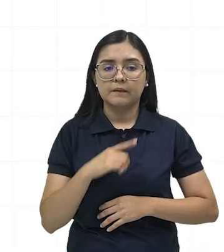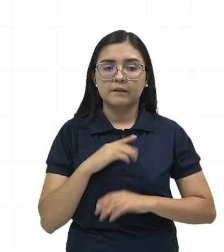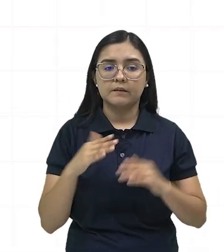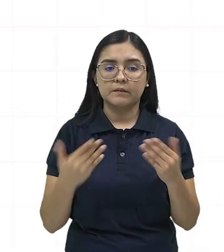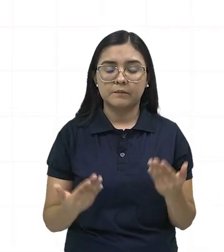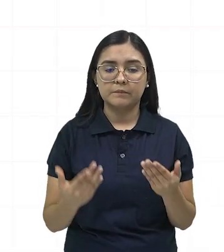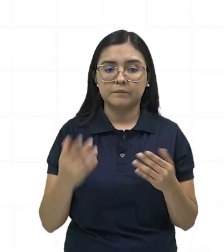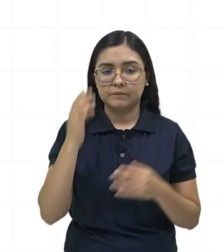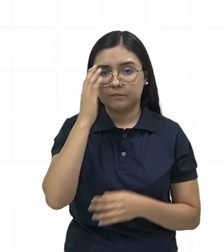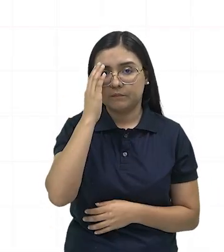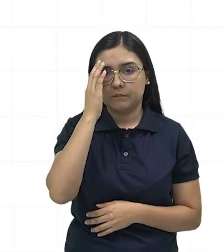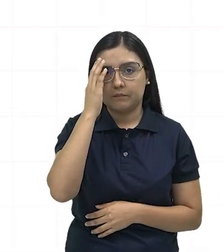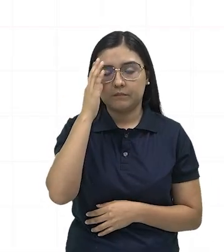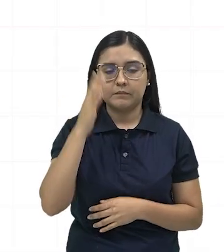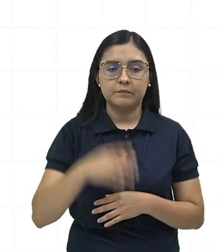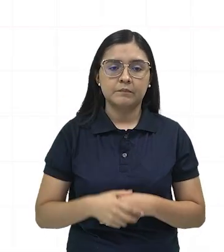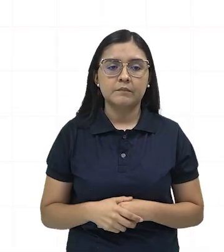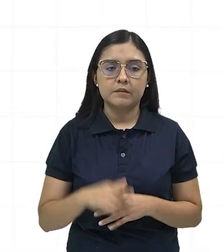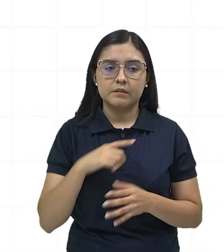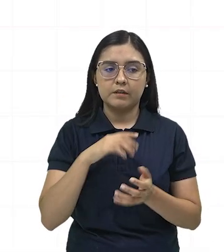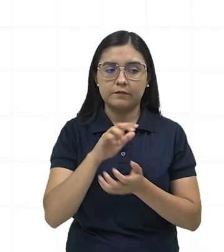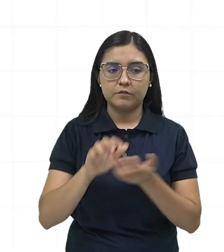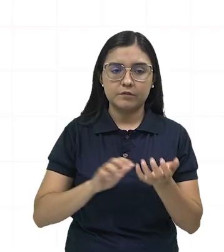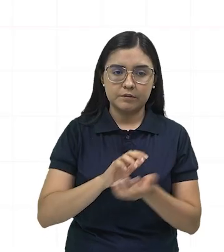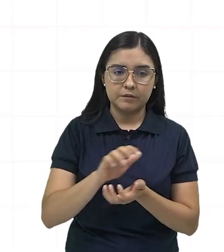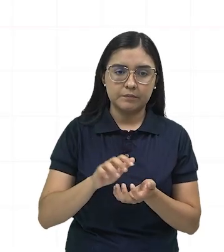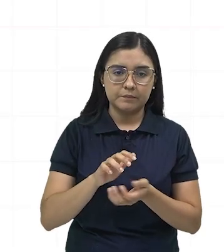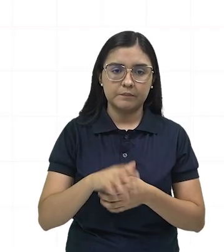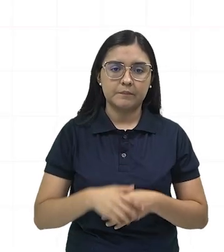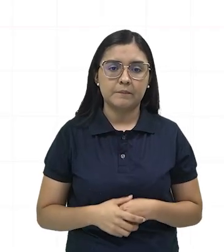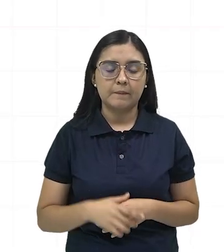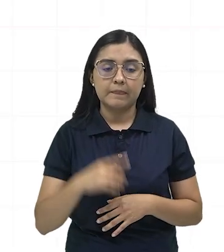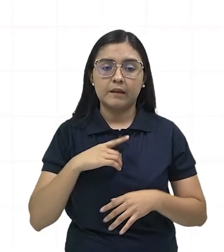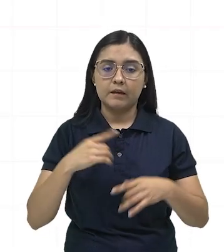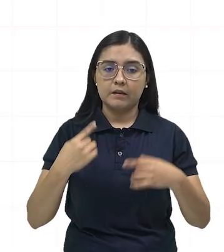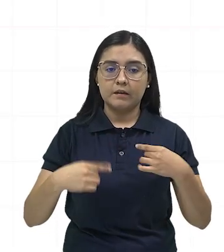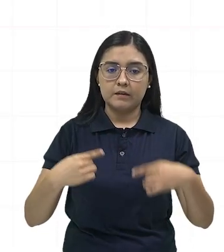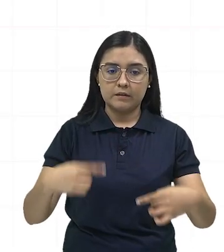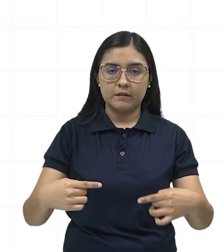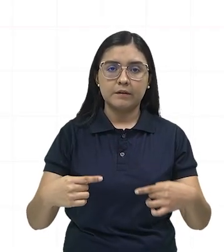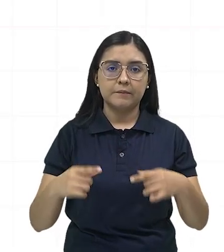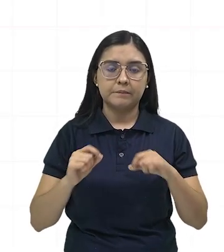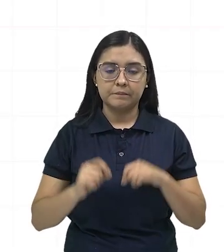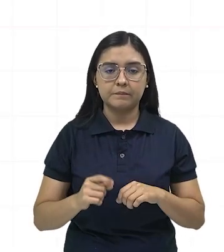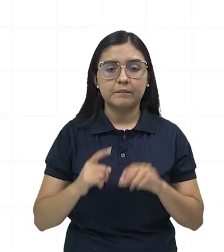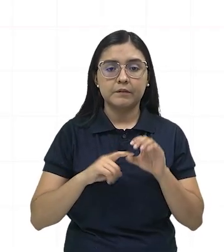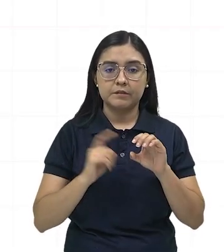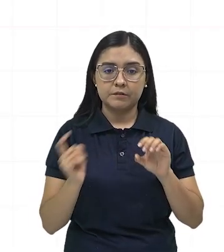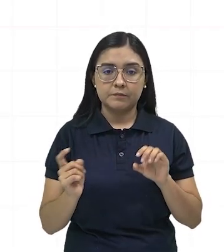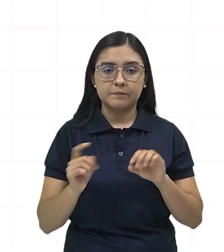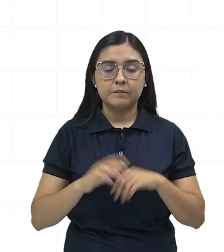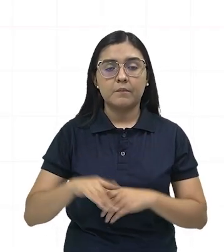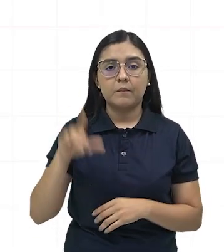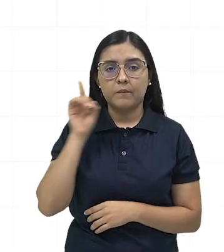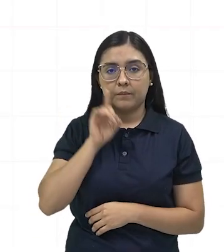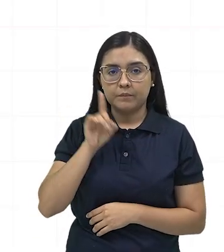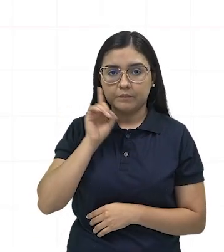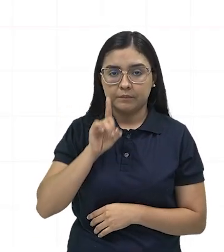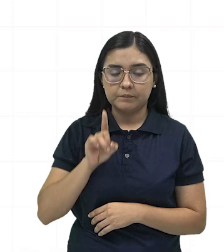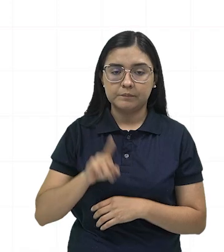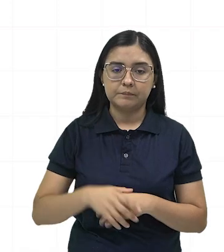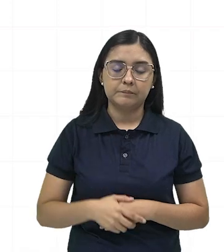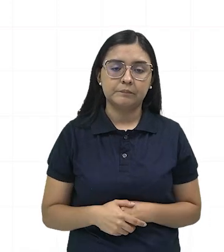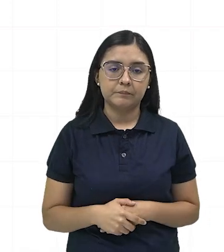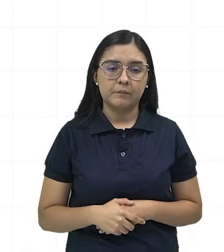então, quando a gente fala de Revolução Americana, estamos falando da Guerra de Independência dos Estados Unidos da América,